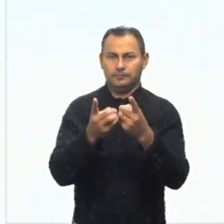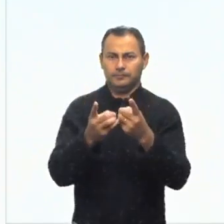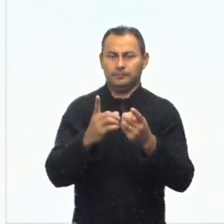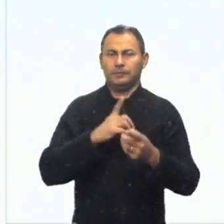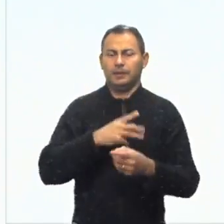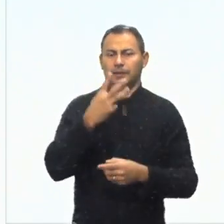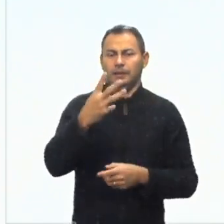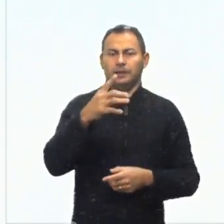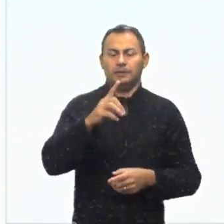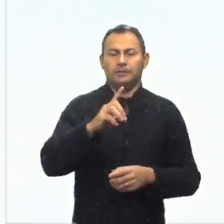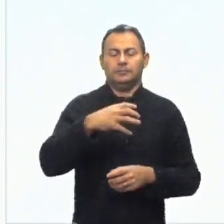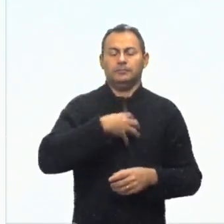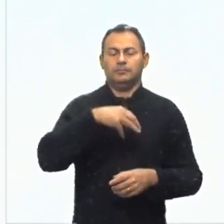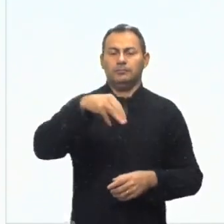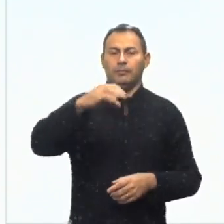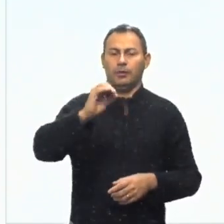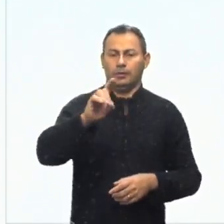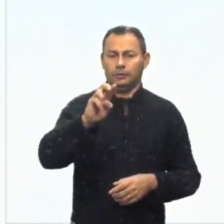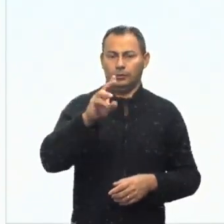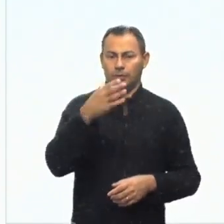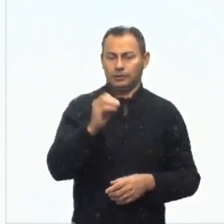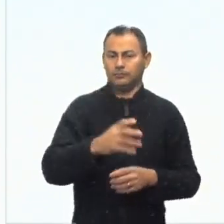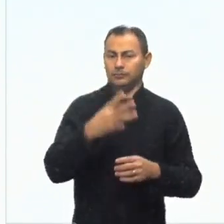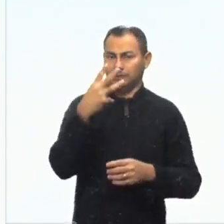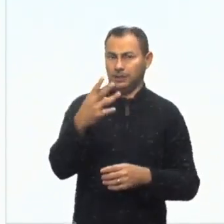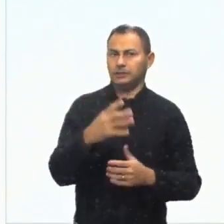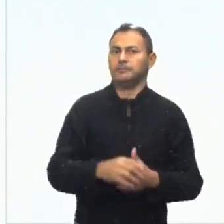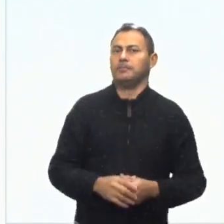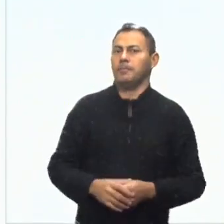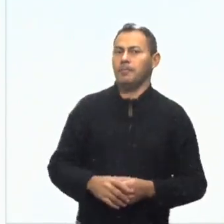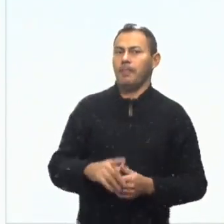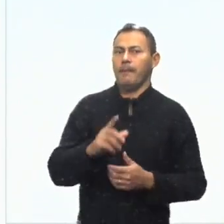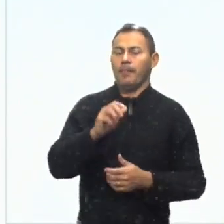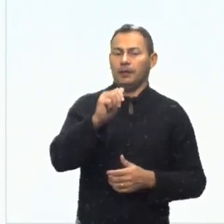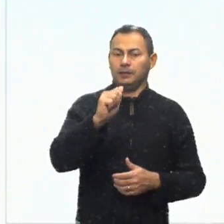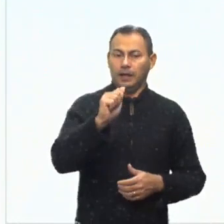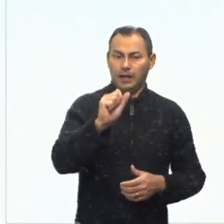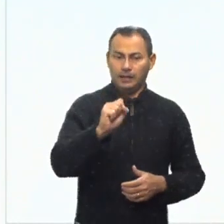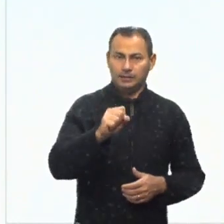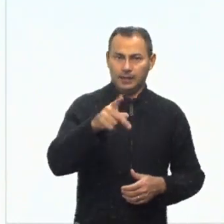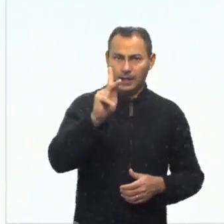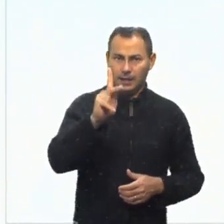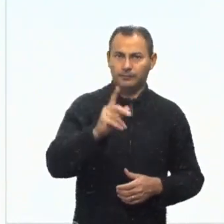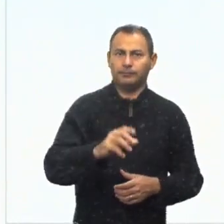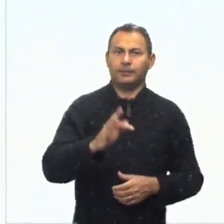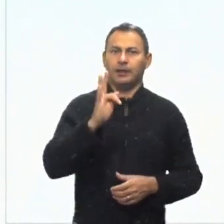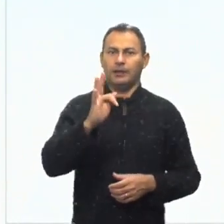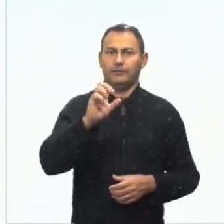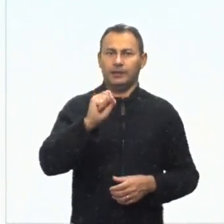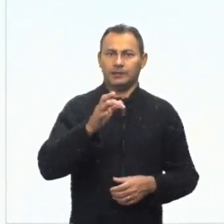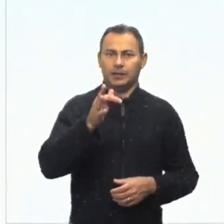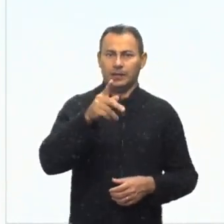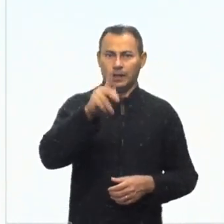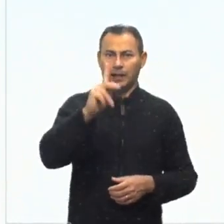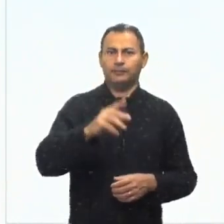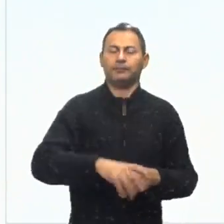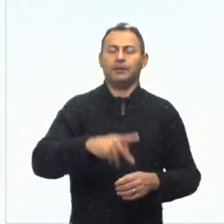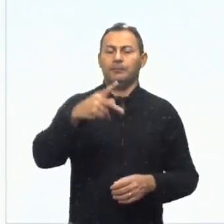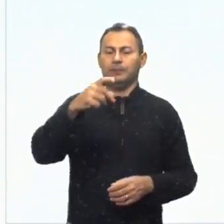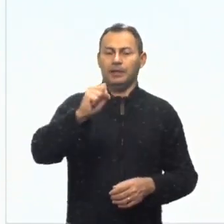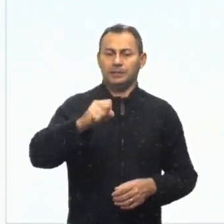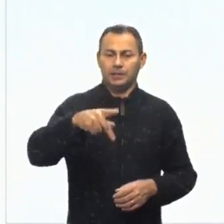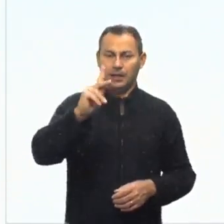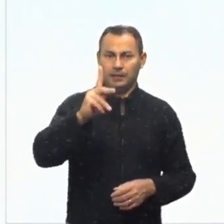existem 3 tipos de modulação. A modulação ASK, FSK e